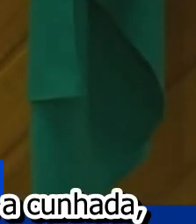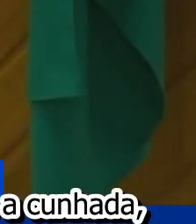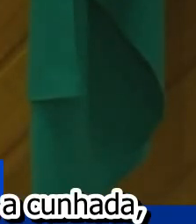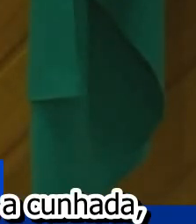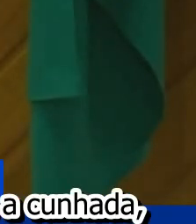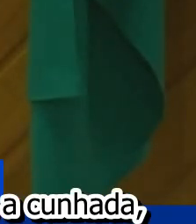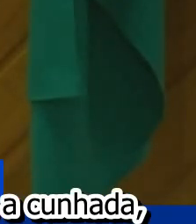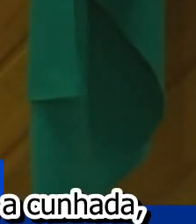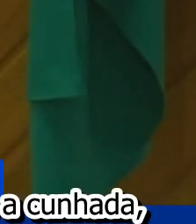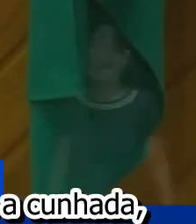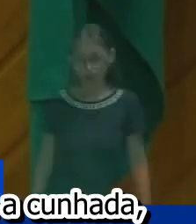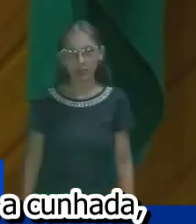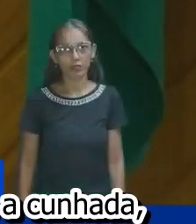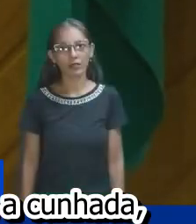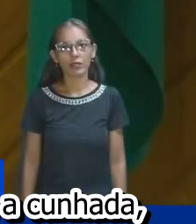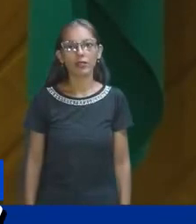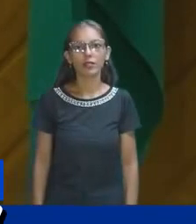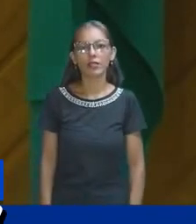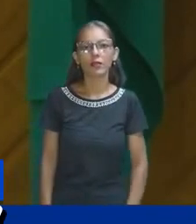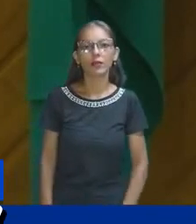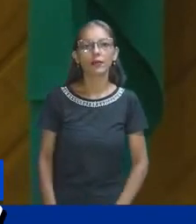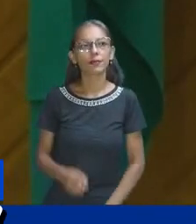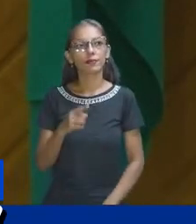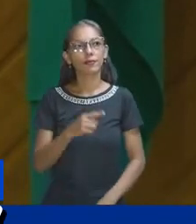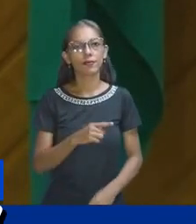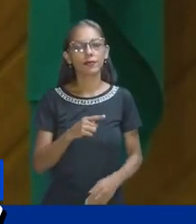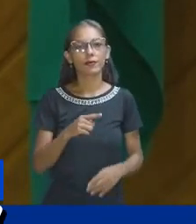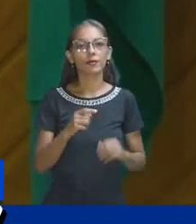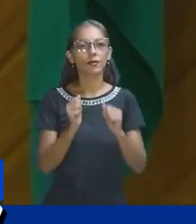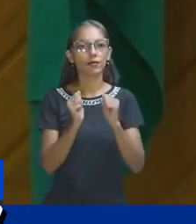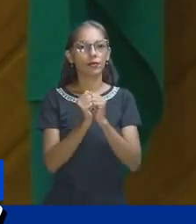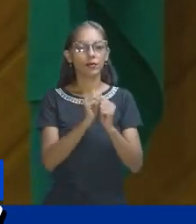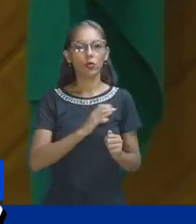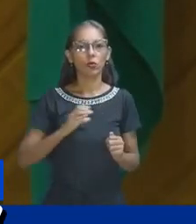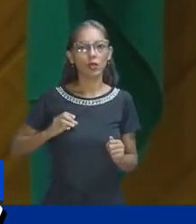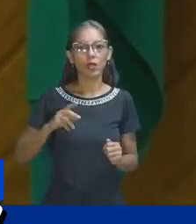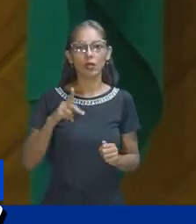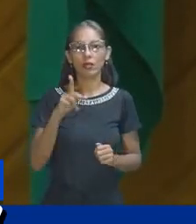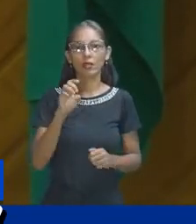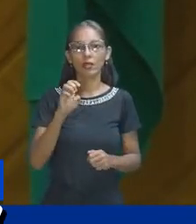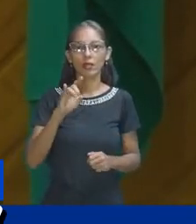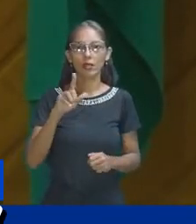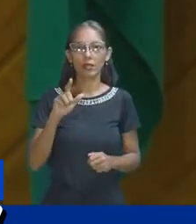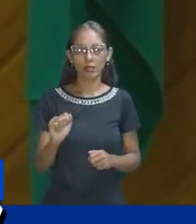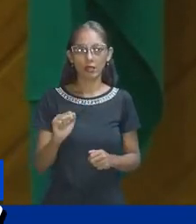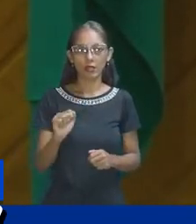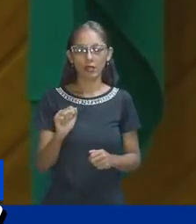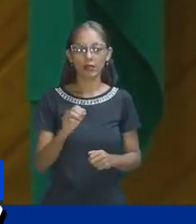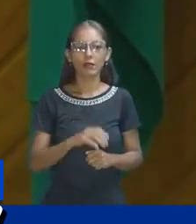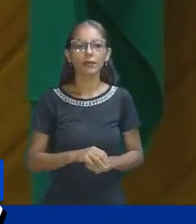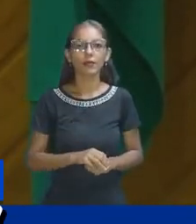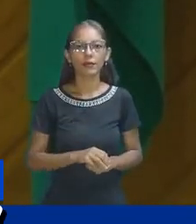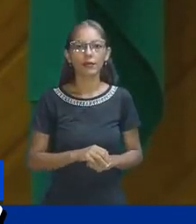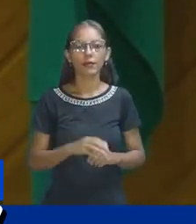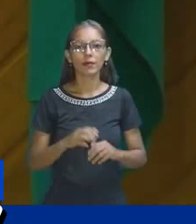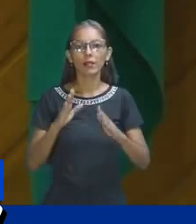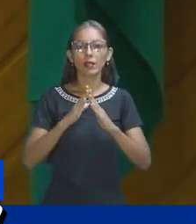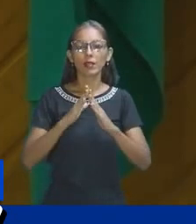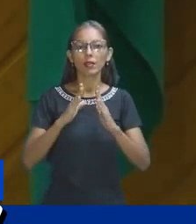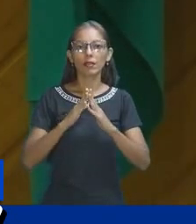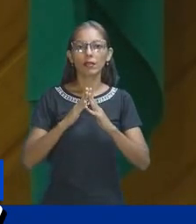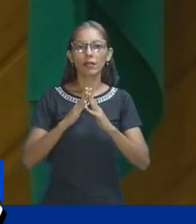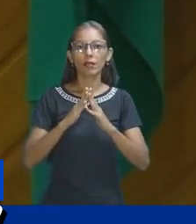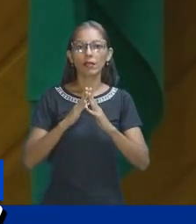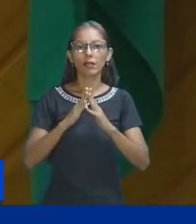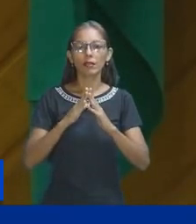e, salvo engano, ela e a cunhada, a outra depoente, Keila Ramos, salvo engano, elas moravam numa casa, uma